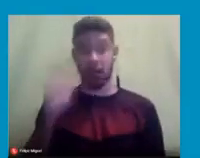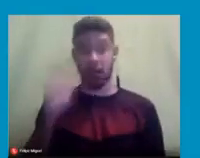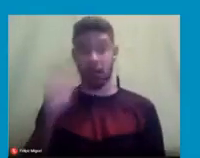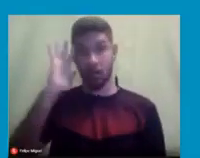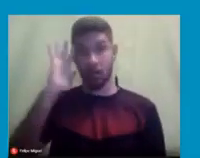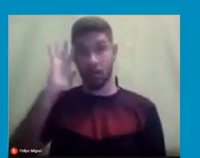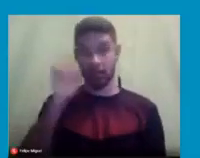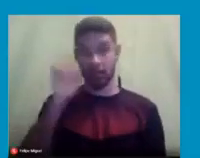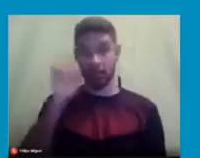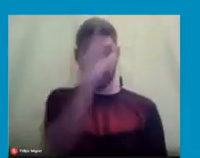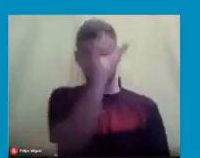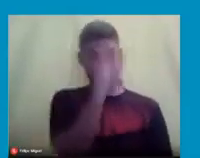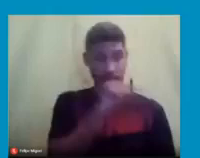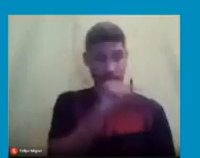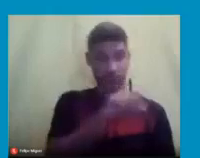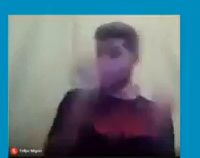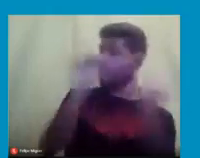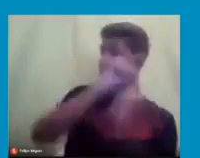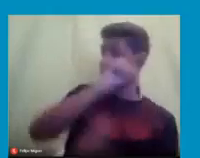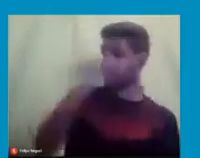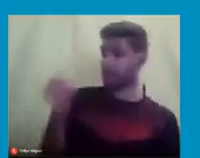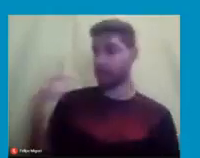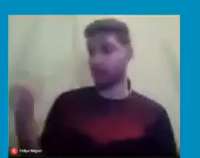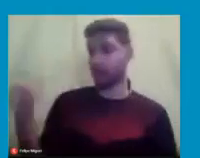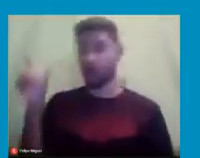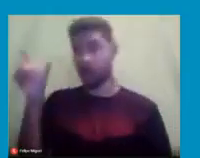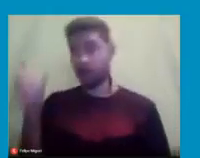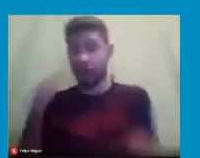escravizado mata o seu senhor,